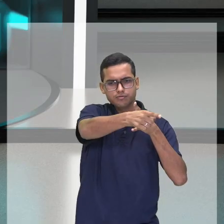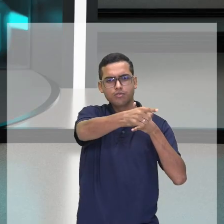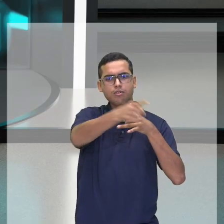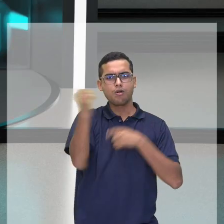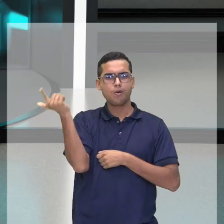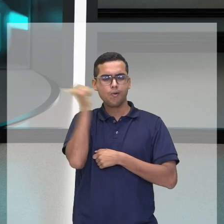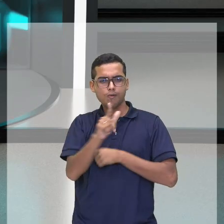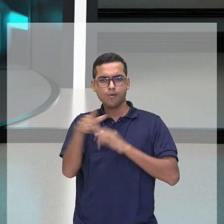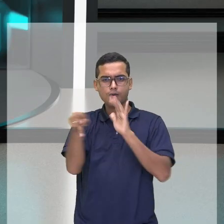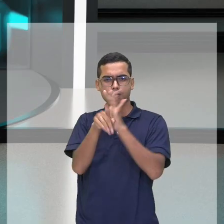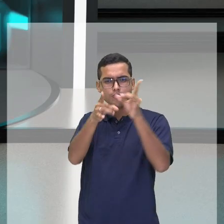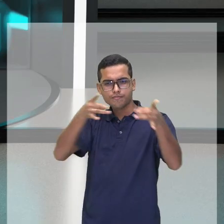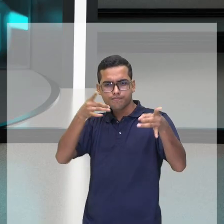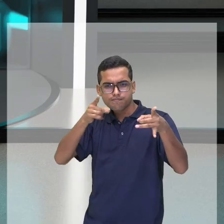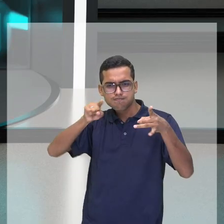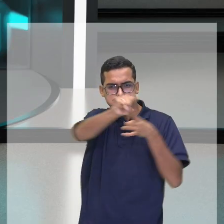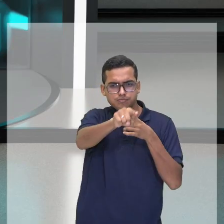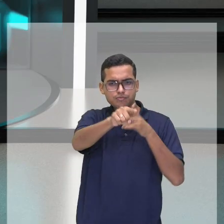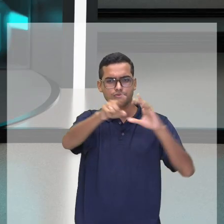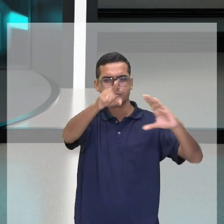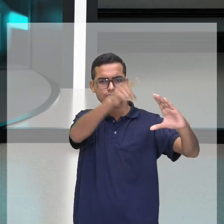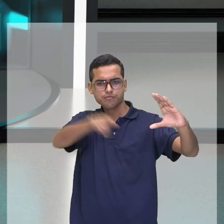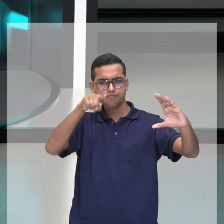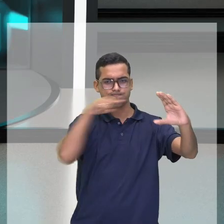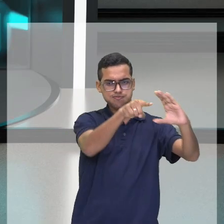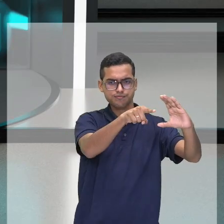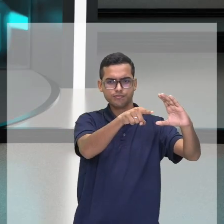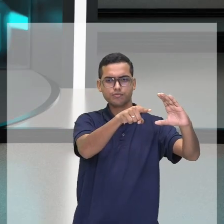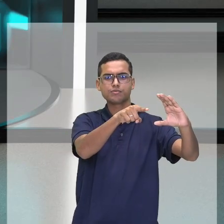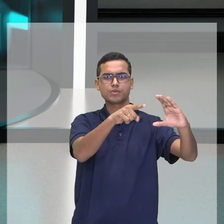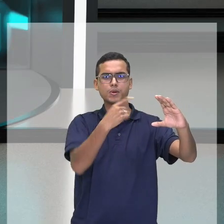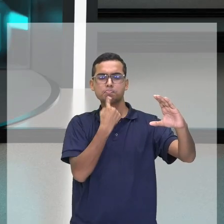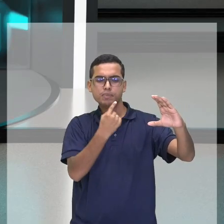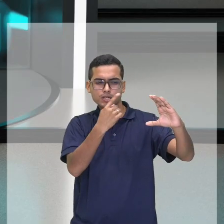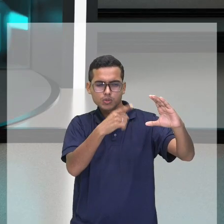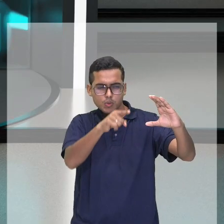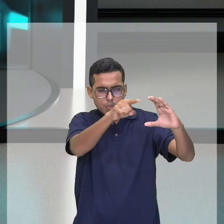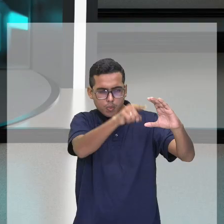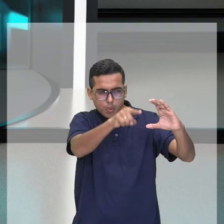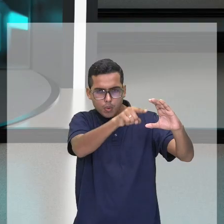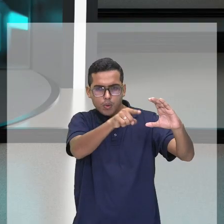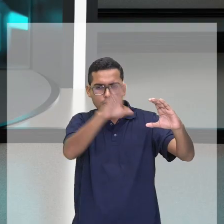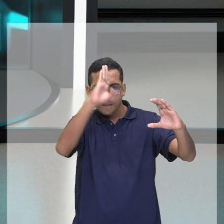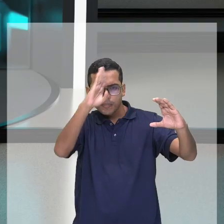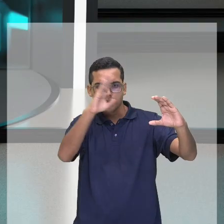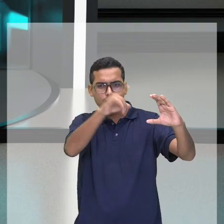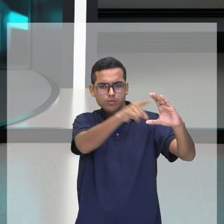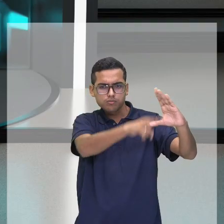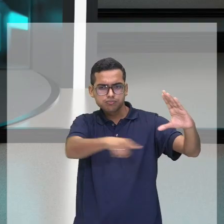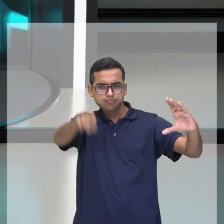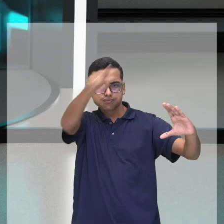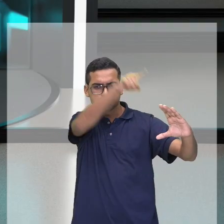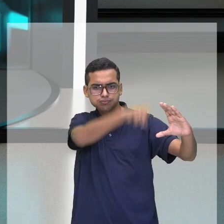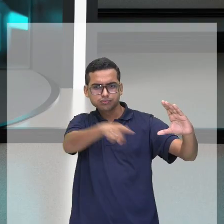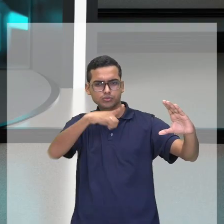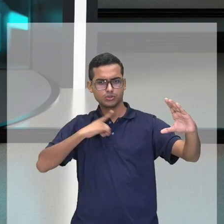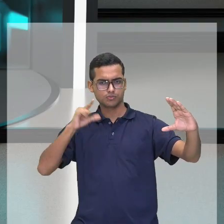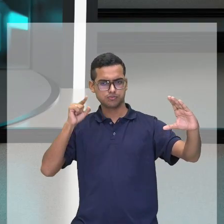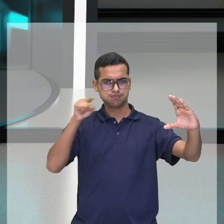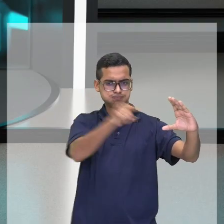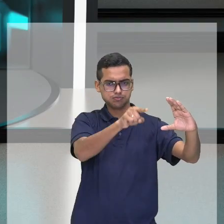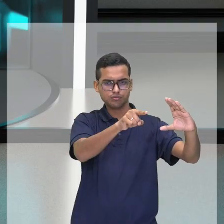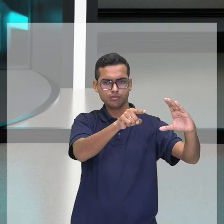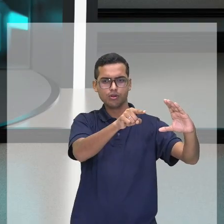uma flecha o mais próximo do centro possível do alvo. Então, para isso